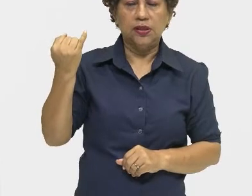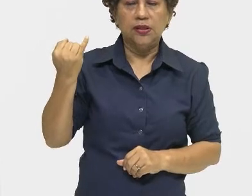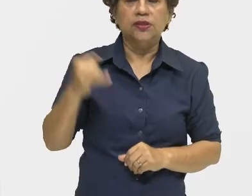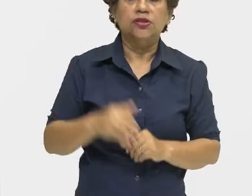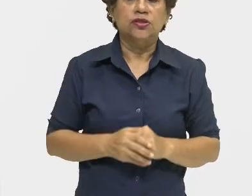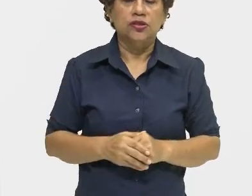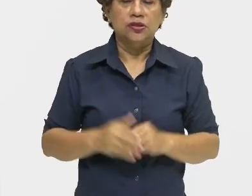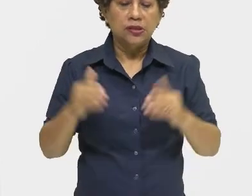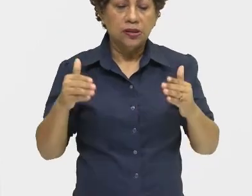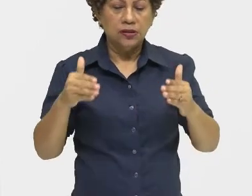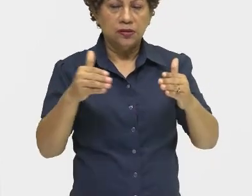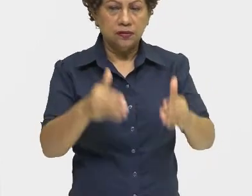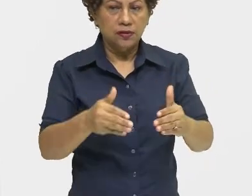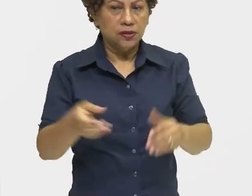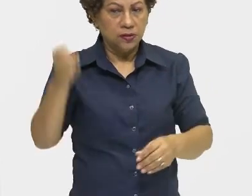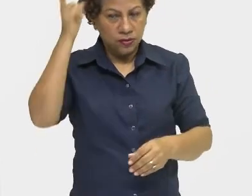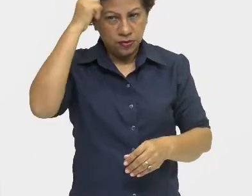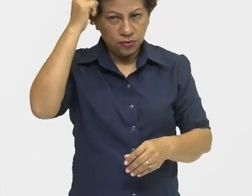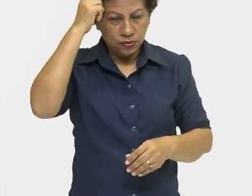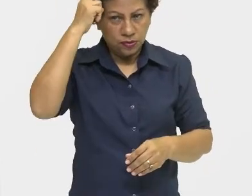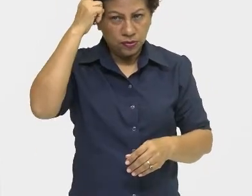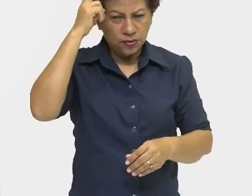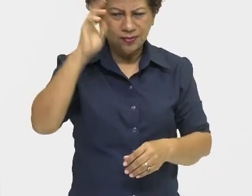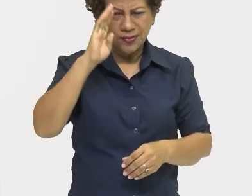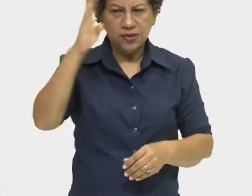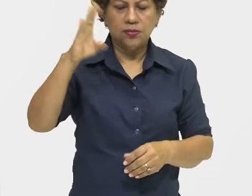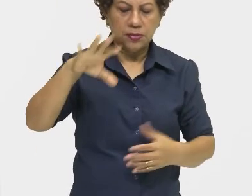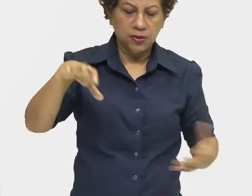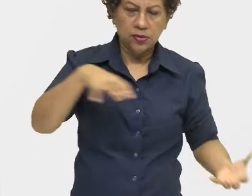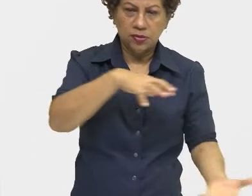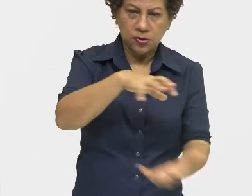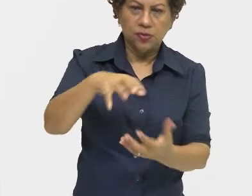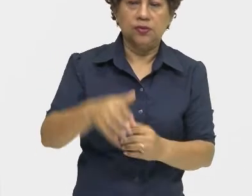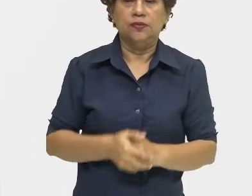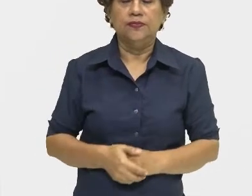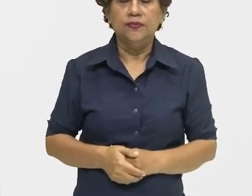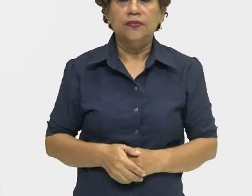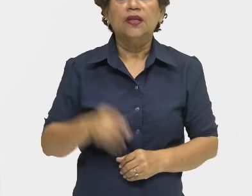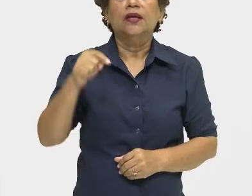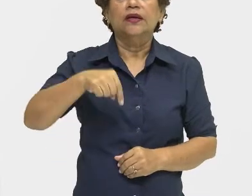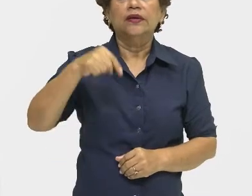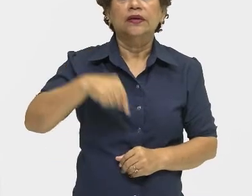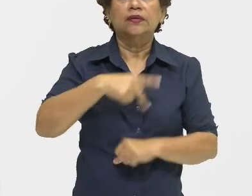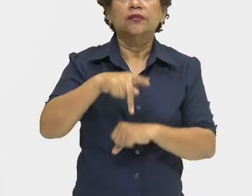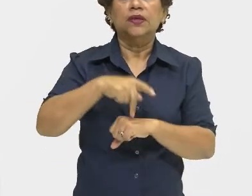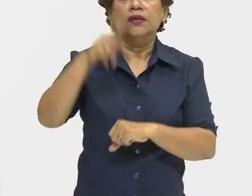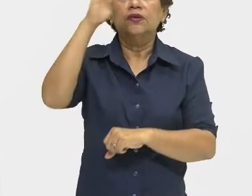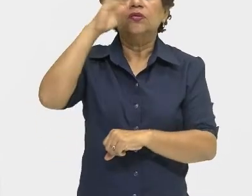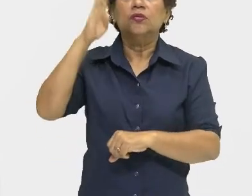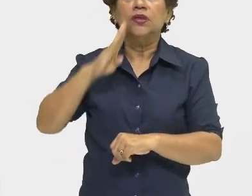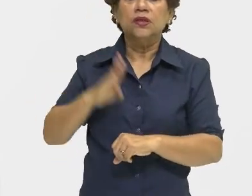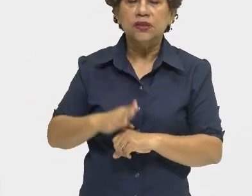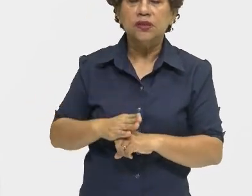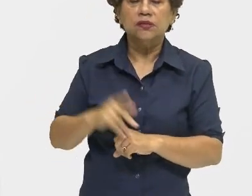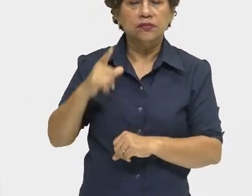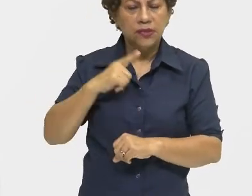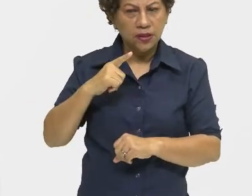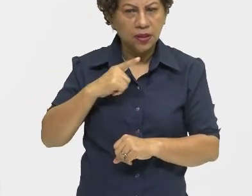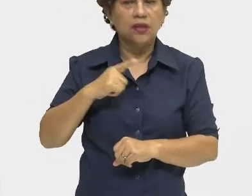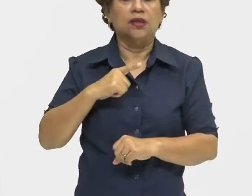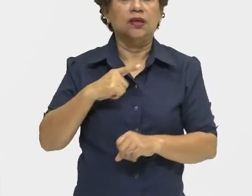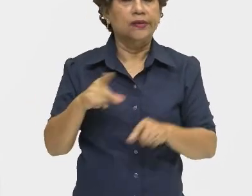sobretudo, mundial. No Brasil, muitas tiveram grande destaque e se tornaram atrações